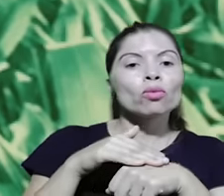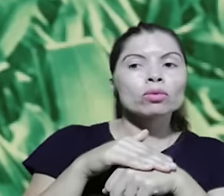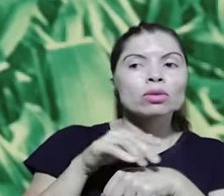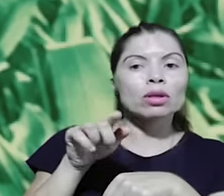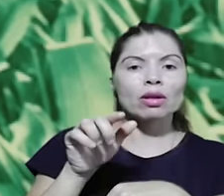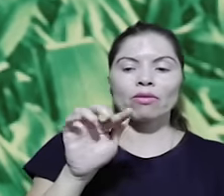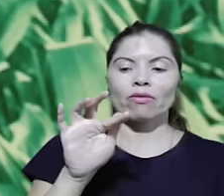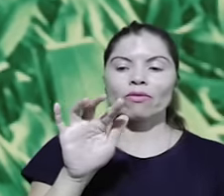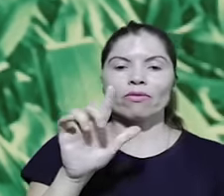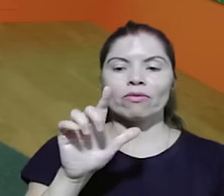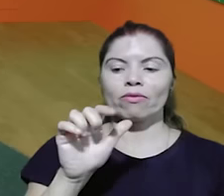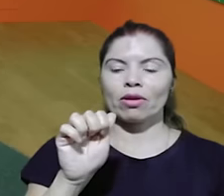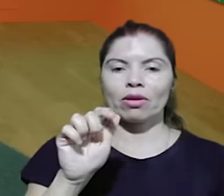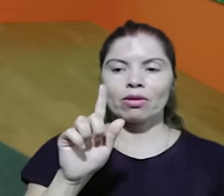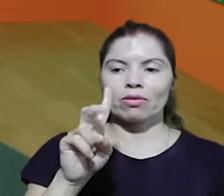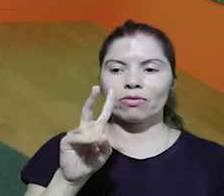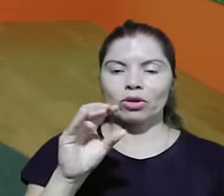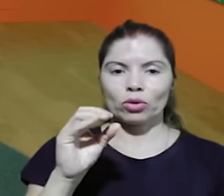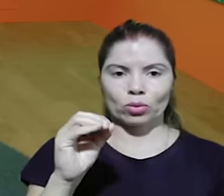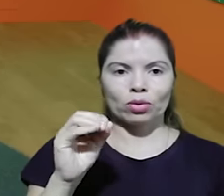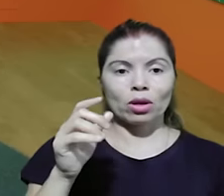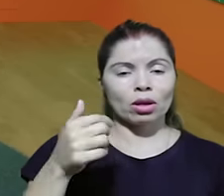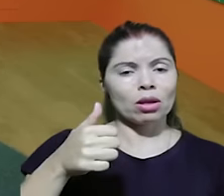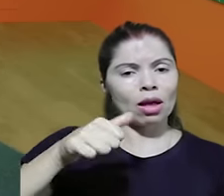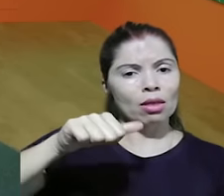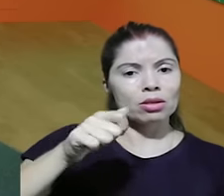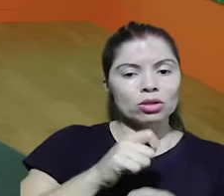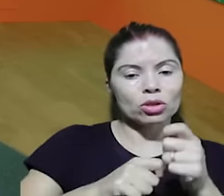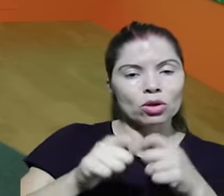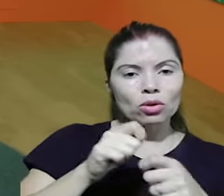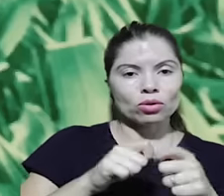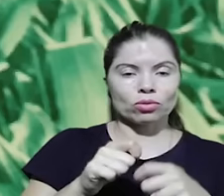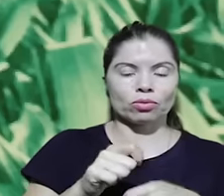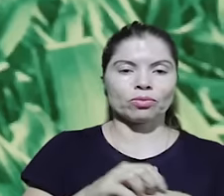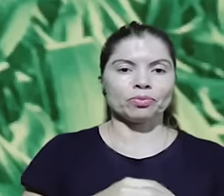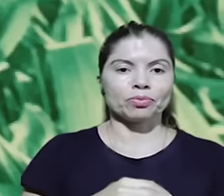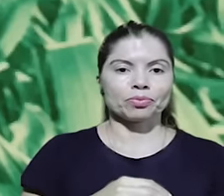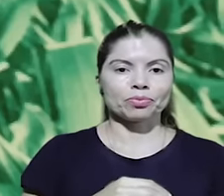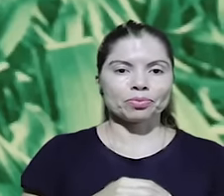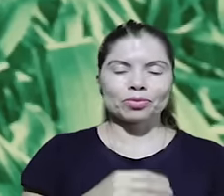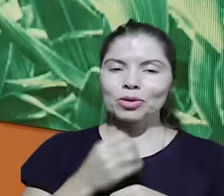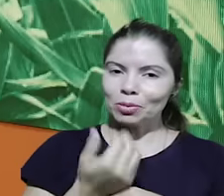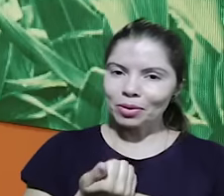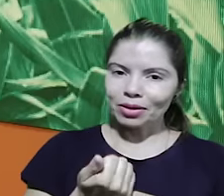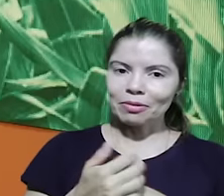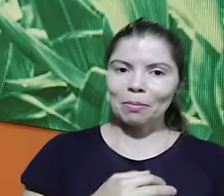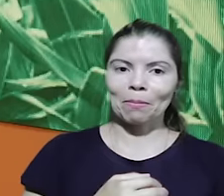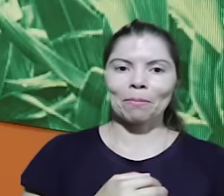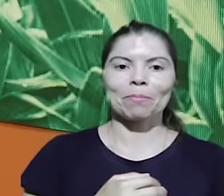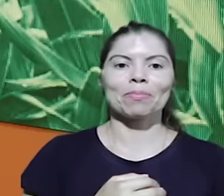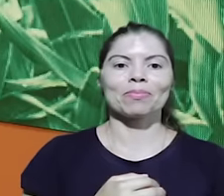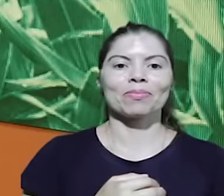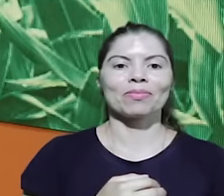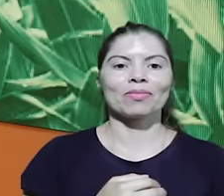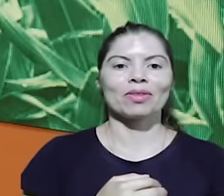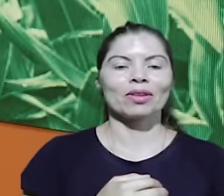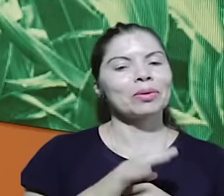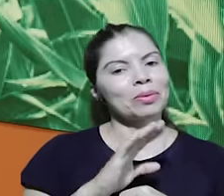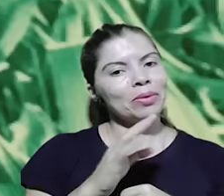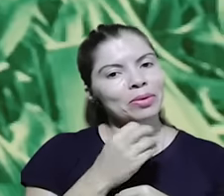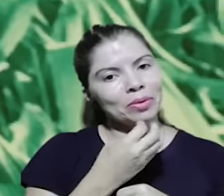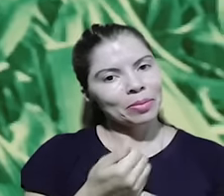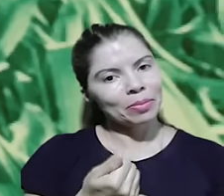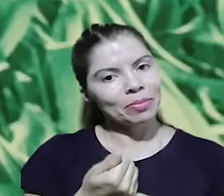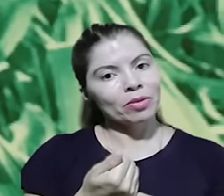Oliveira que é analista de negócios e atua no escritório Regional de Botucatu tudo bom Flávio tudo bom Gisele legal